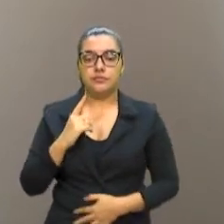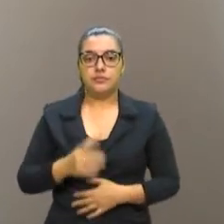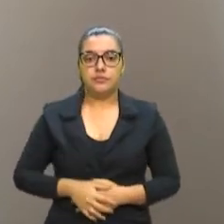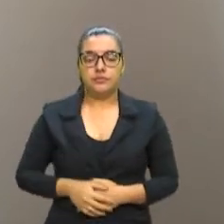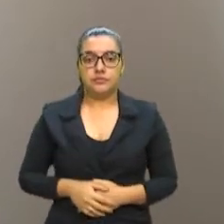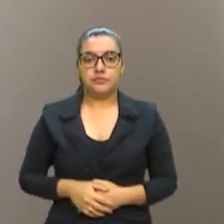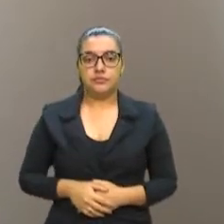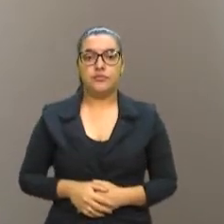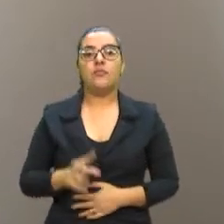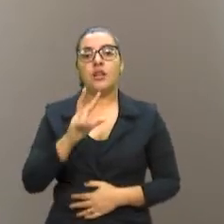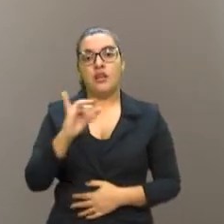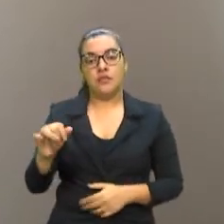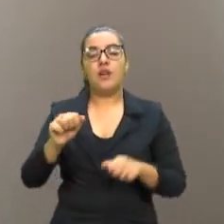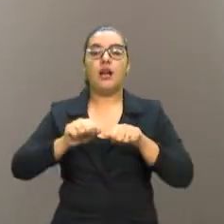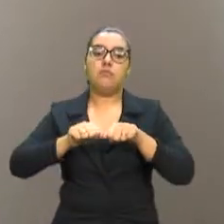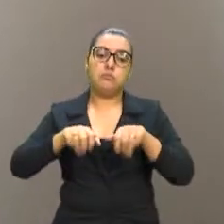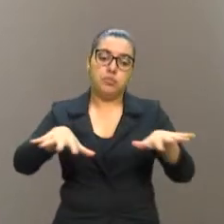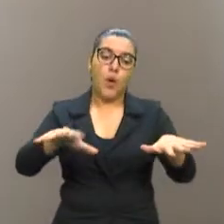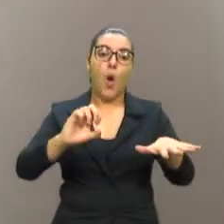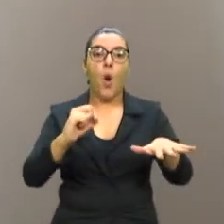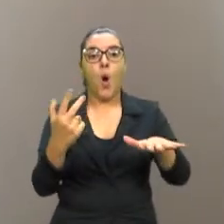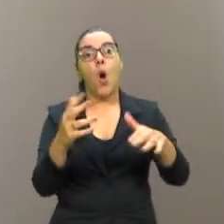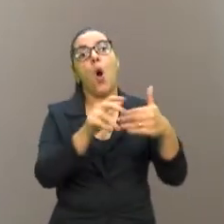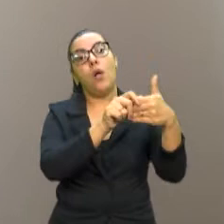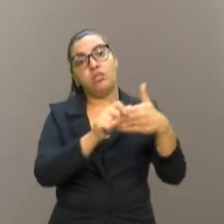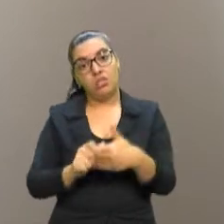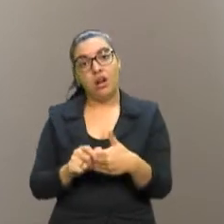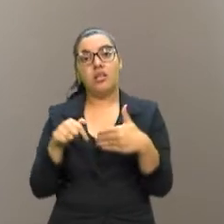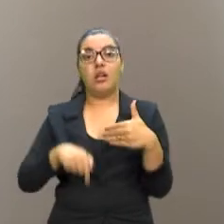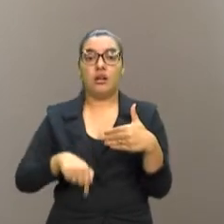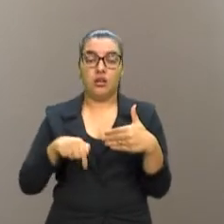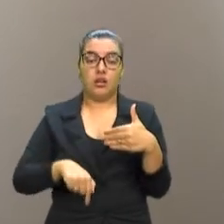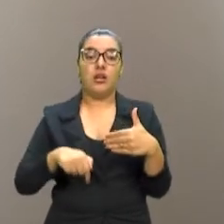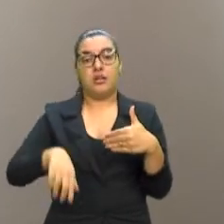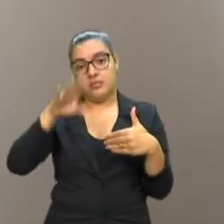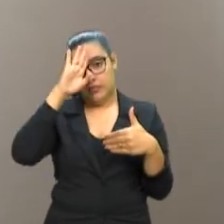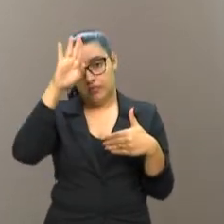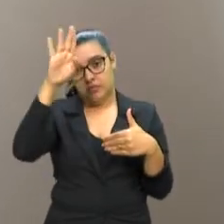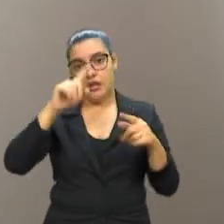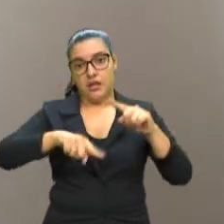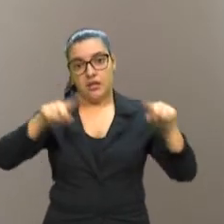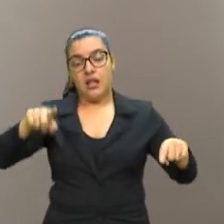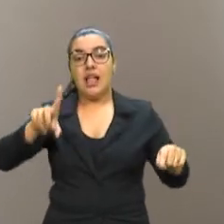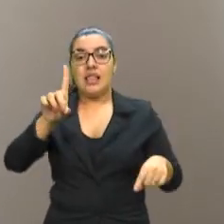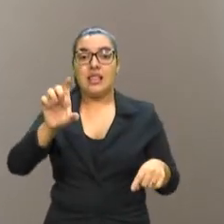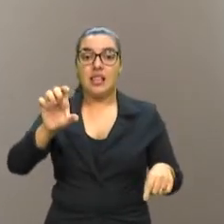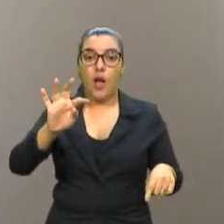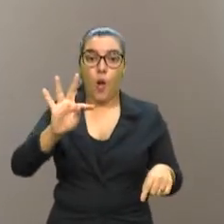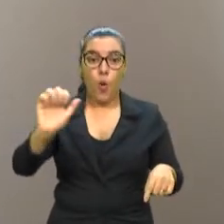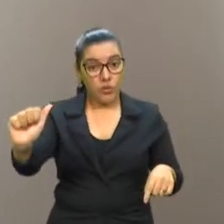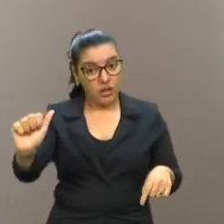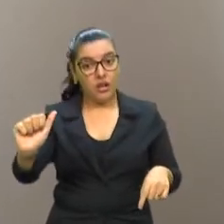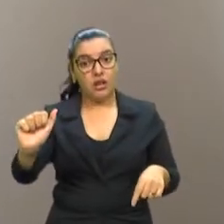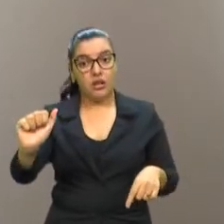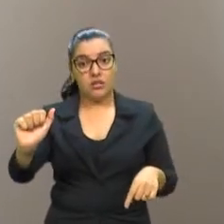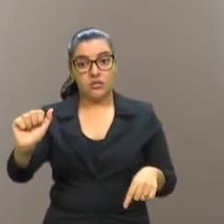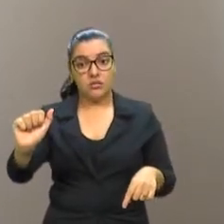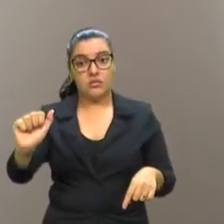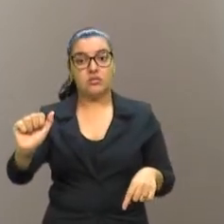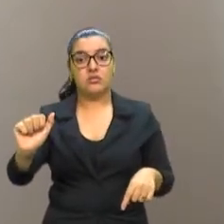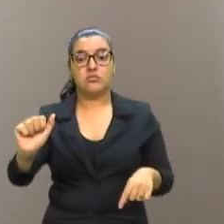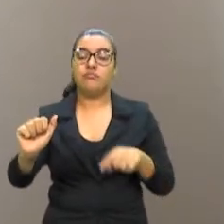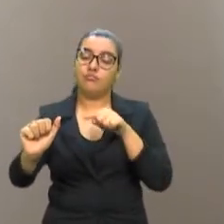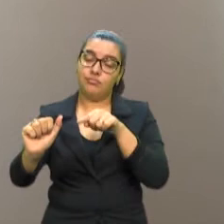sejam infectadas ou tragam, não é? Principalmente essa variante Delta, que